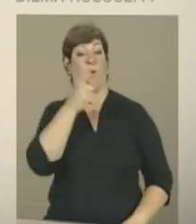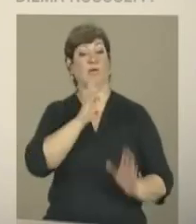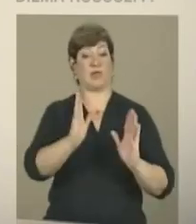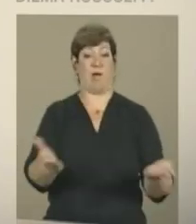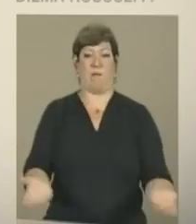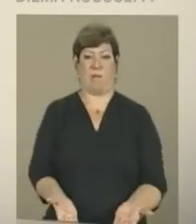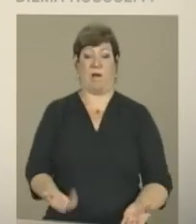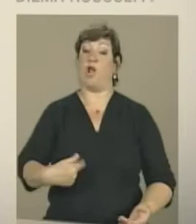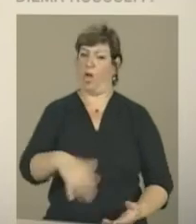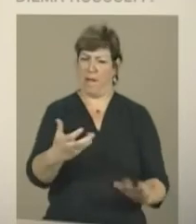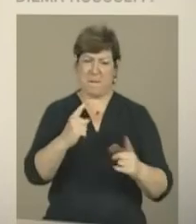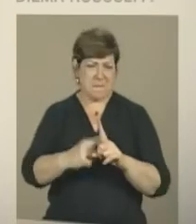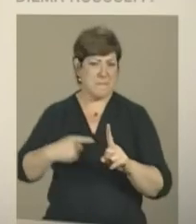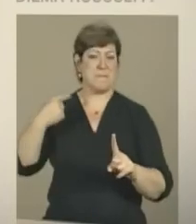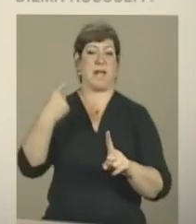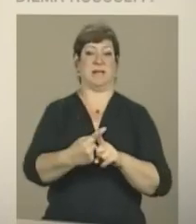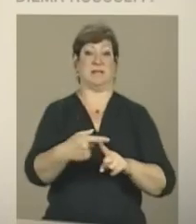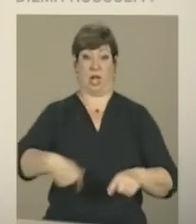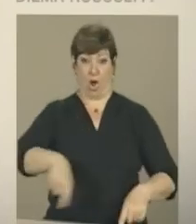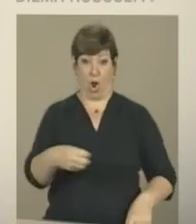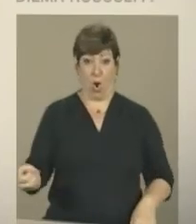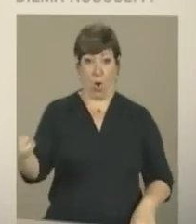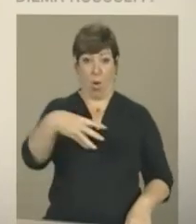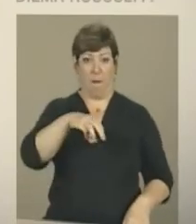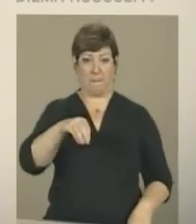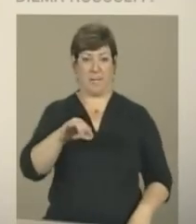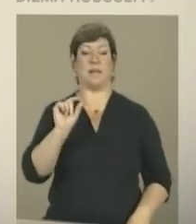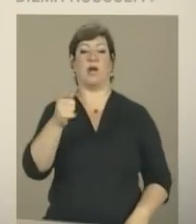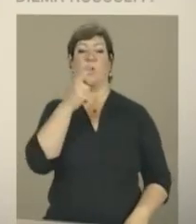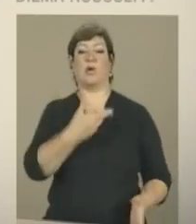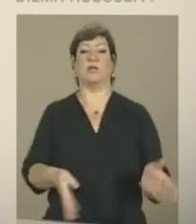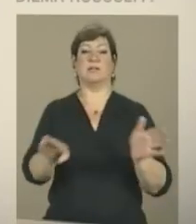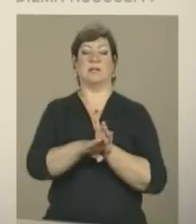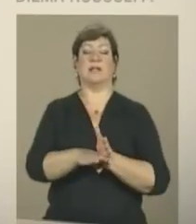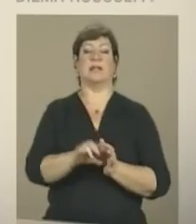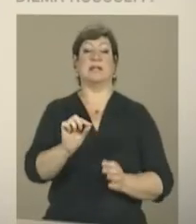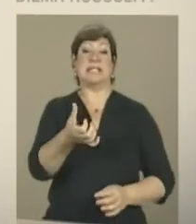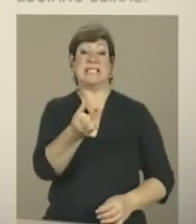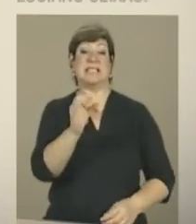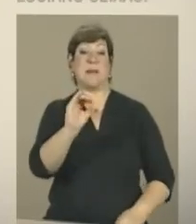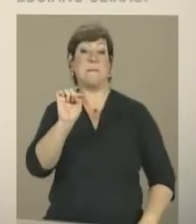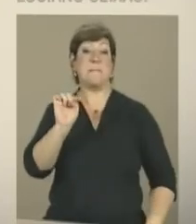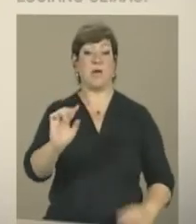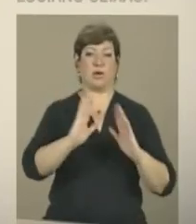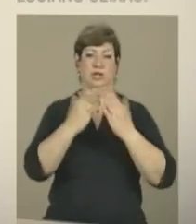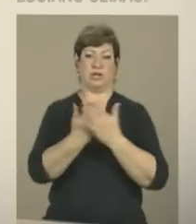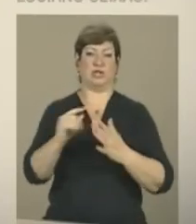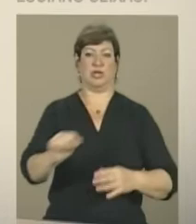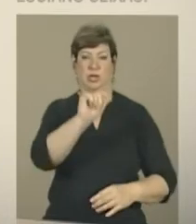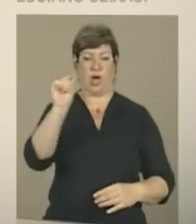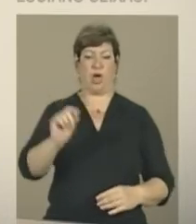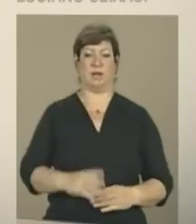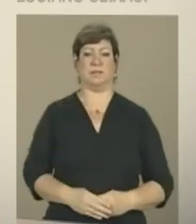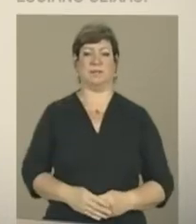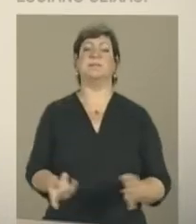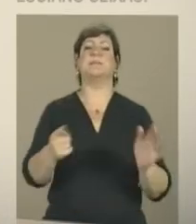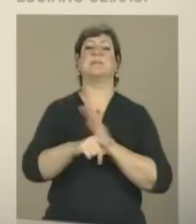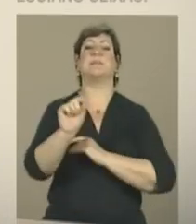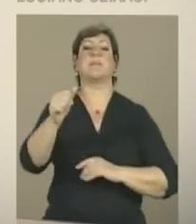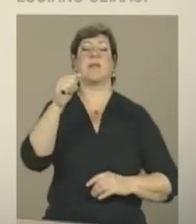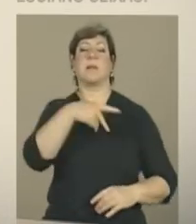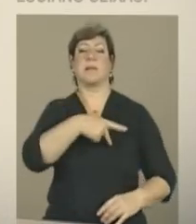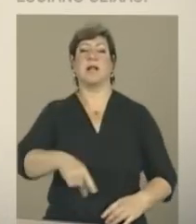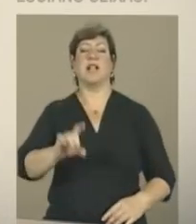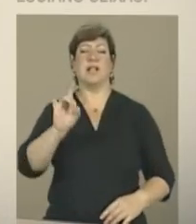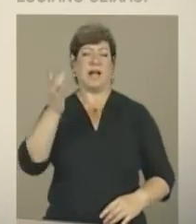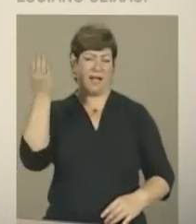e queremos mais nossa nova meta Luciano será chegar a 60 mil escolas Presidente antigamente só as crianças de